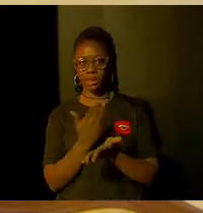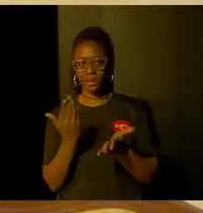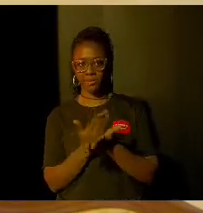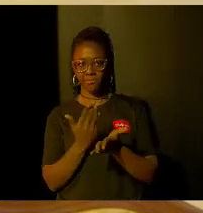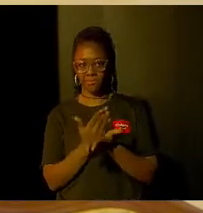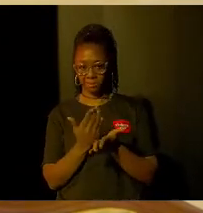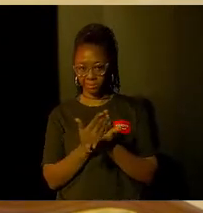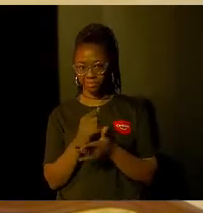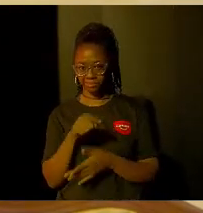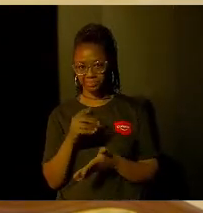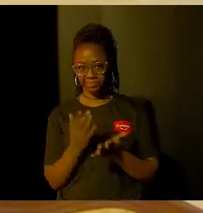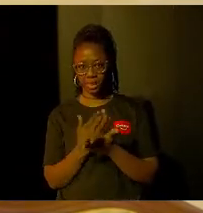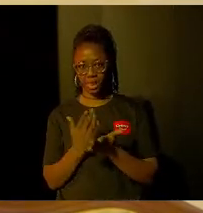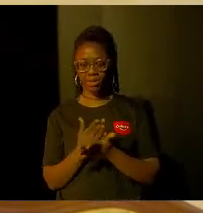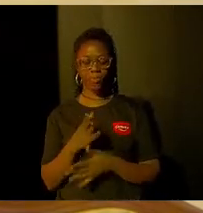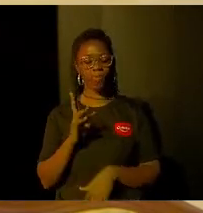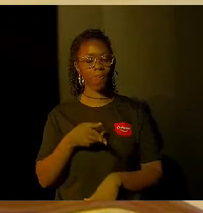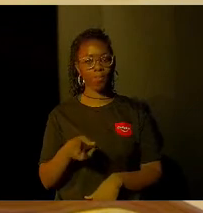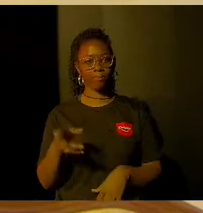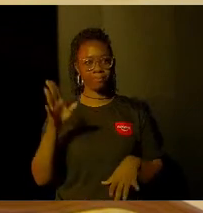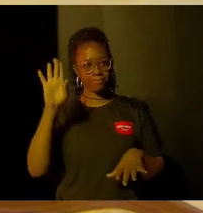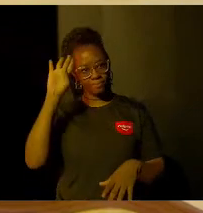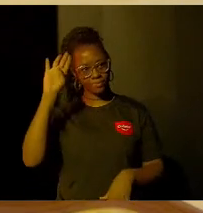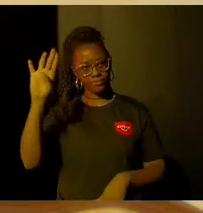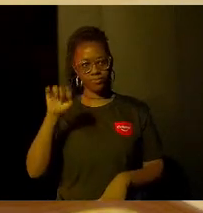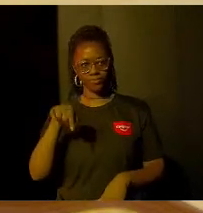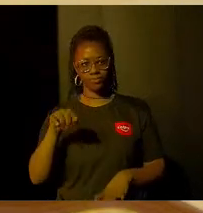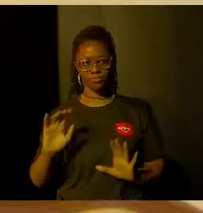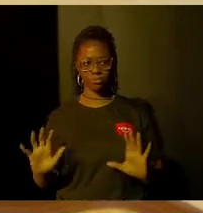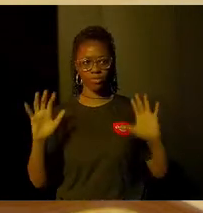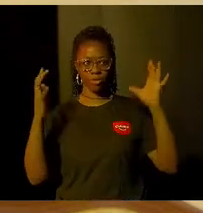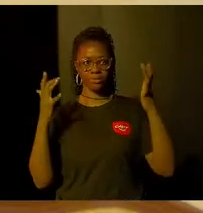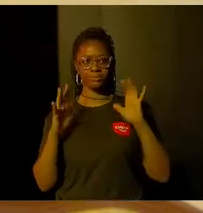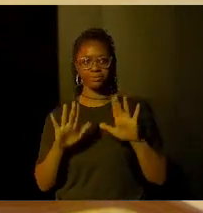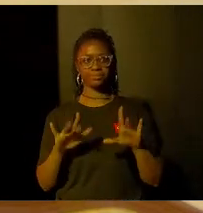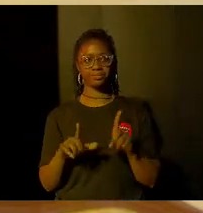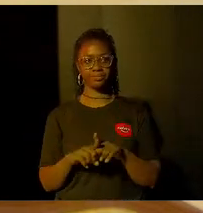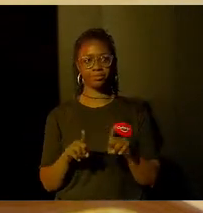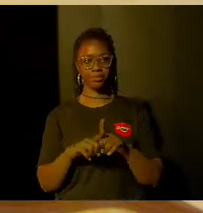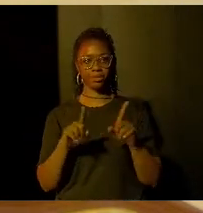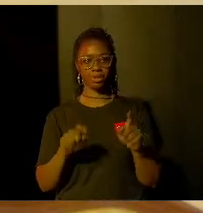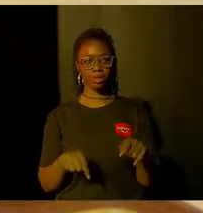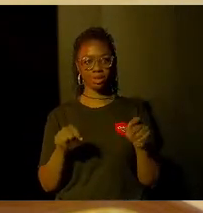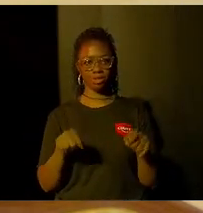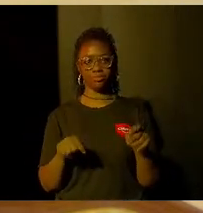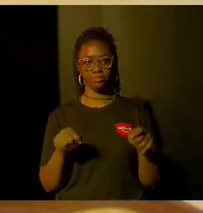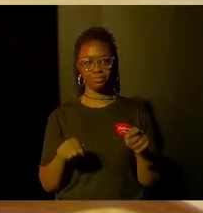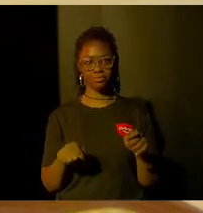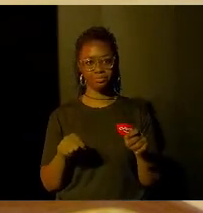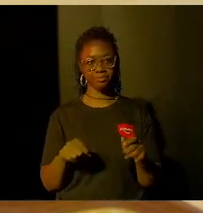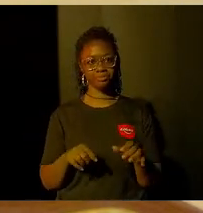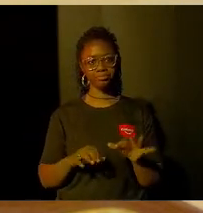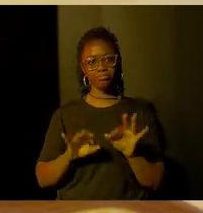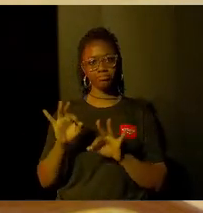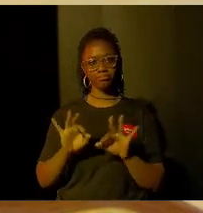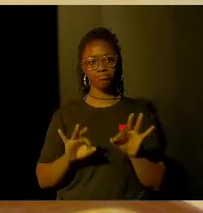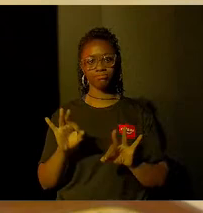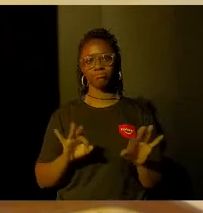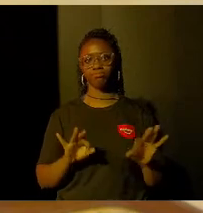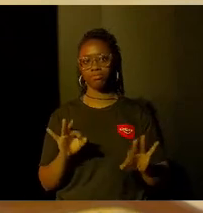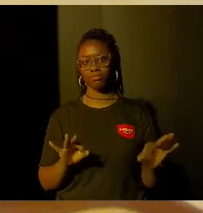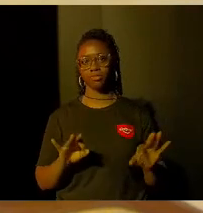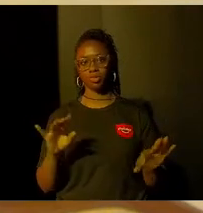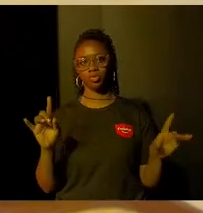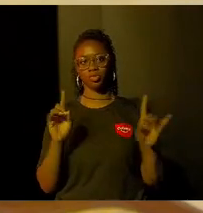sempre a grande estrela do evento mas a partir dele nós possamos travar tecer diálogos com várias